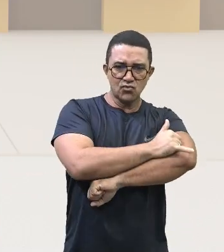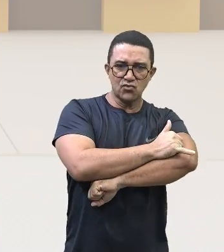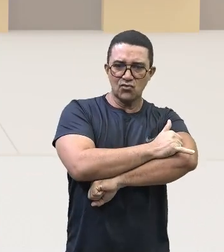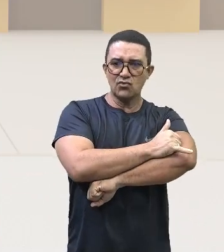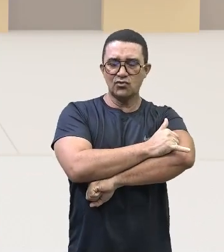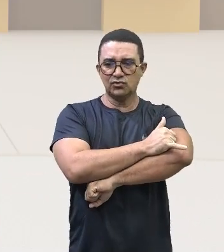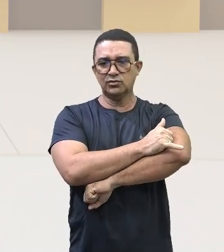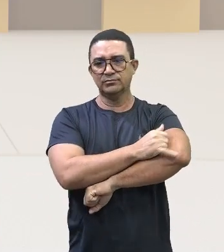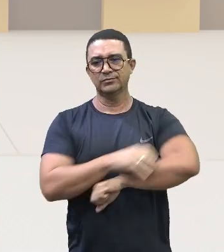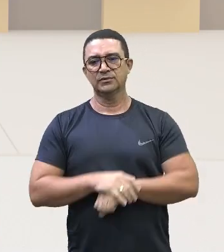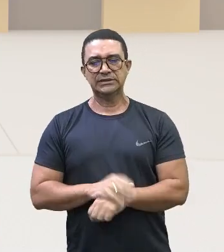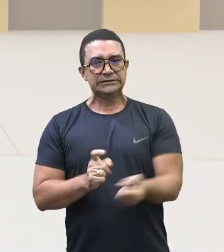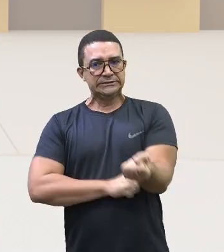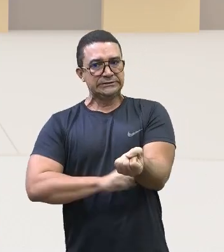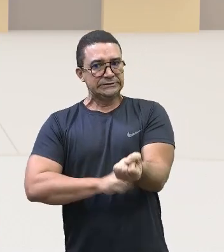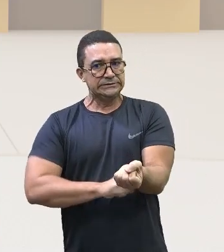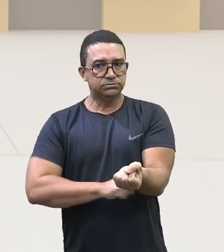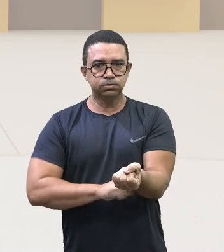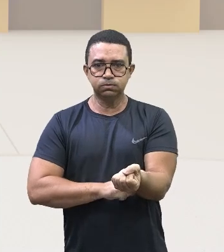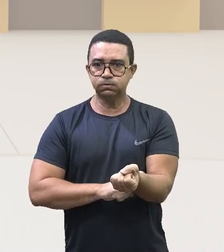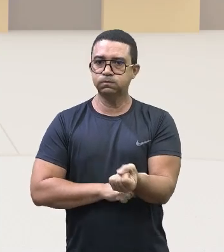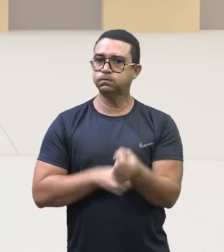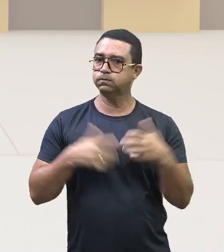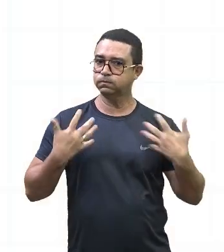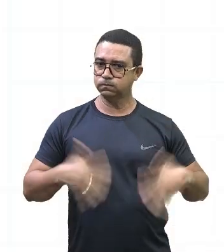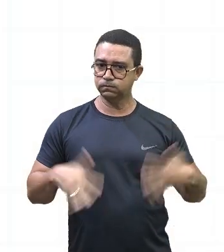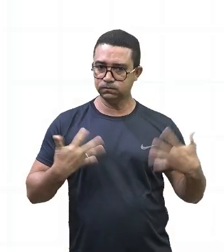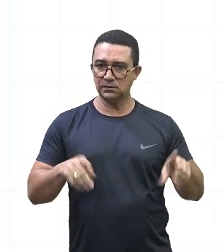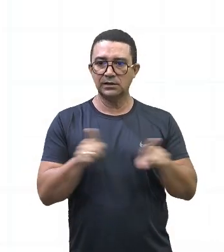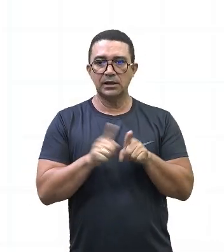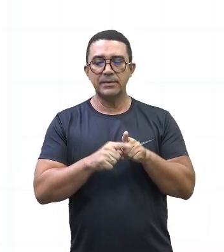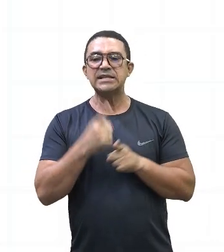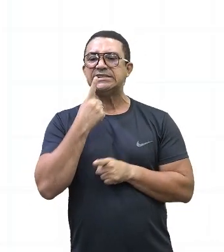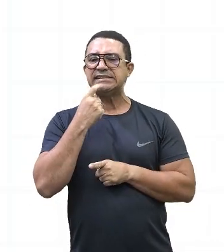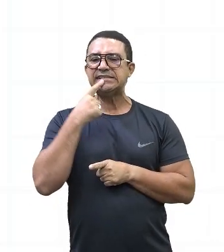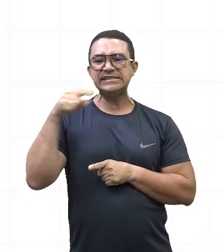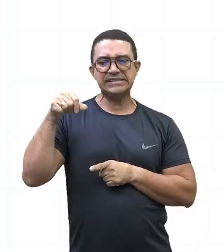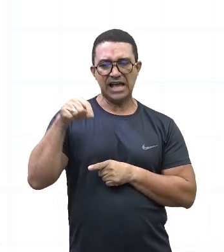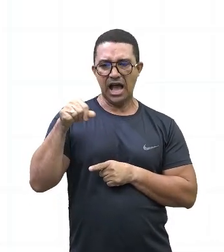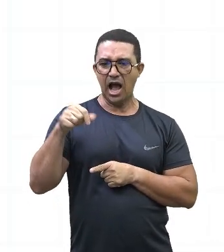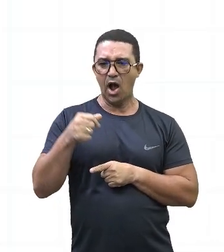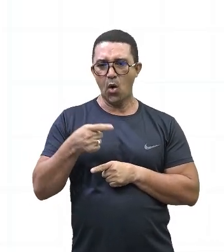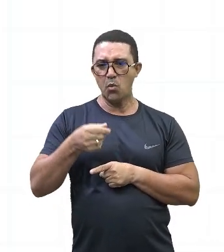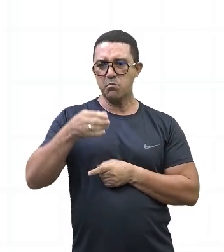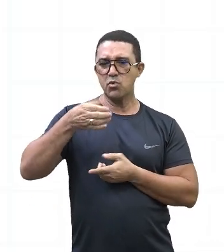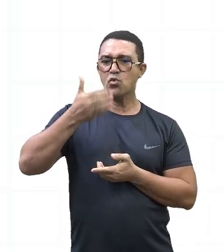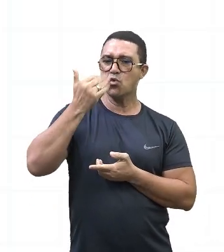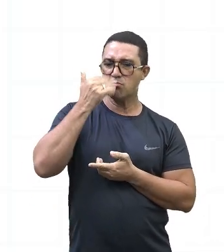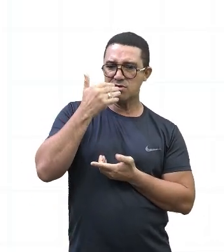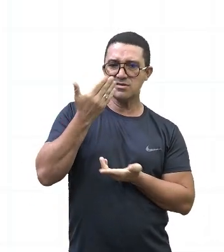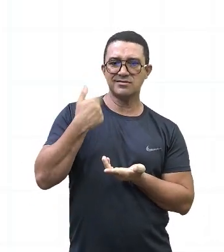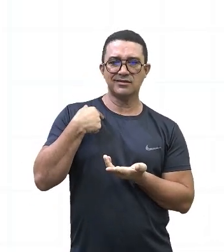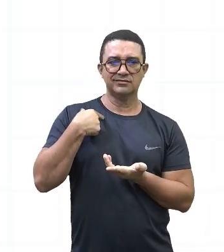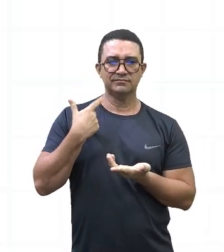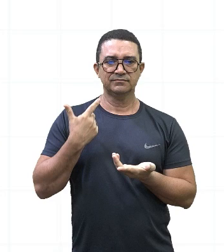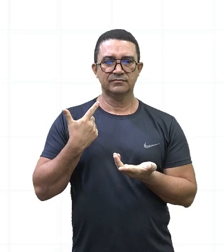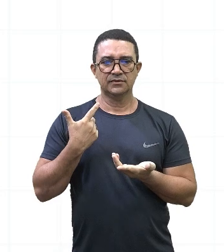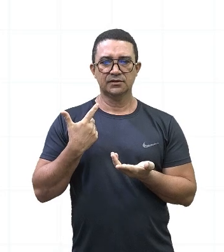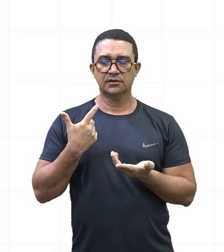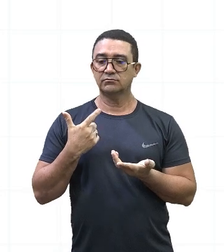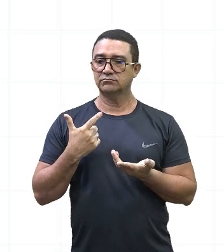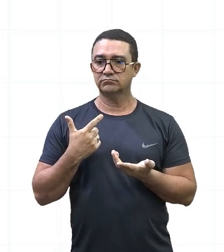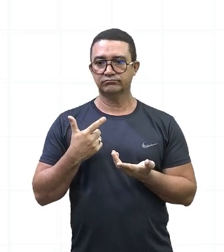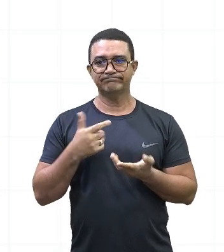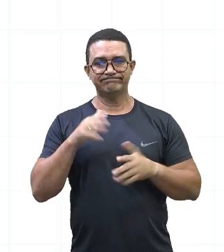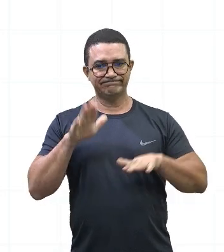não cuidado, estresse, o elevado consumo de sal. Então, são níveis, tudo tem a ver com a